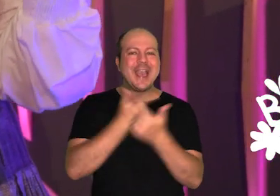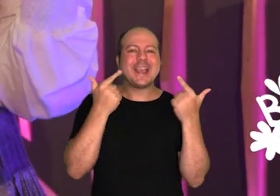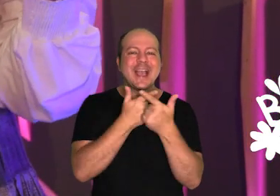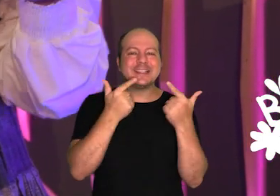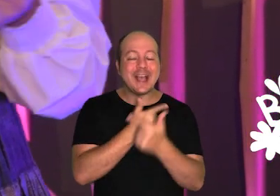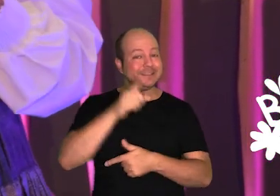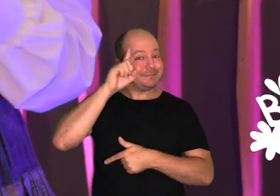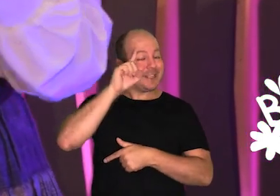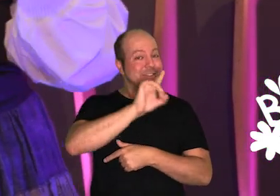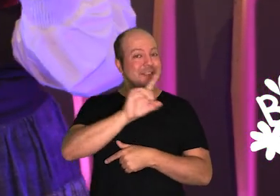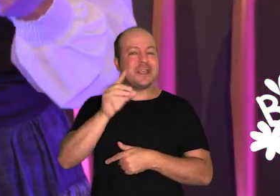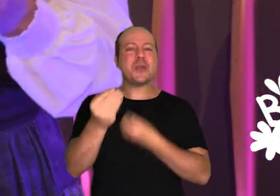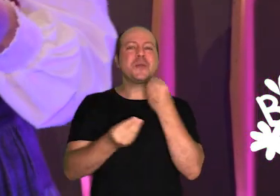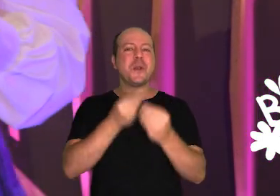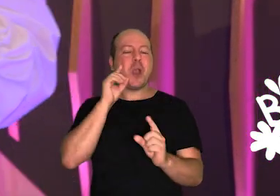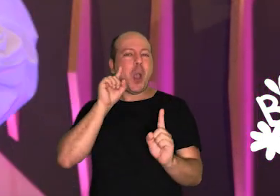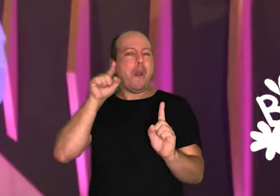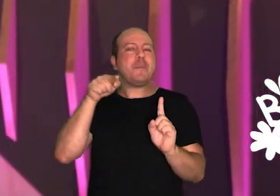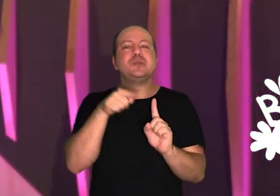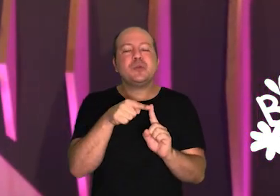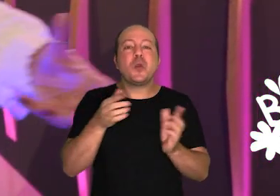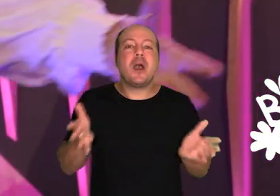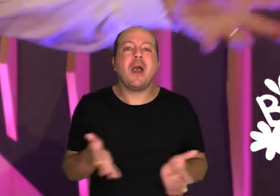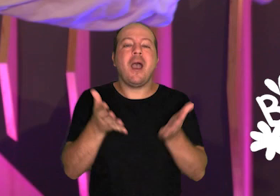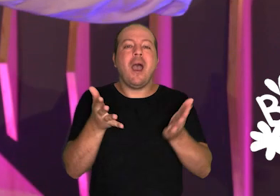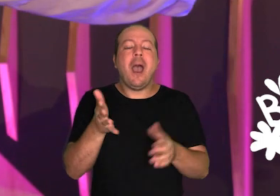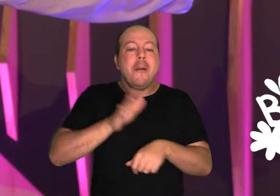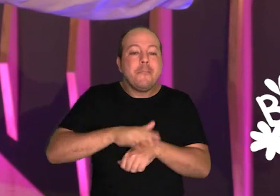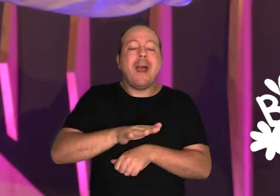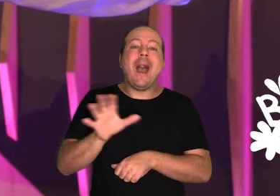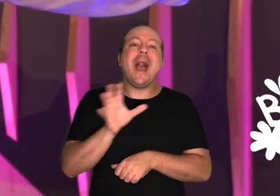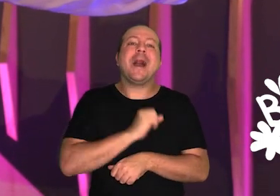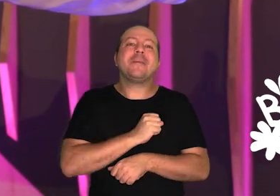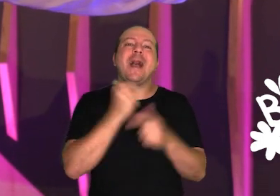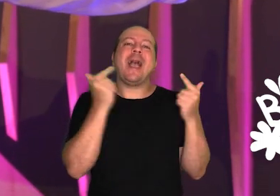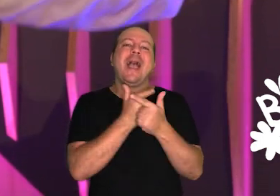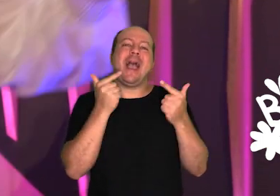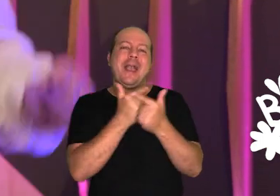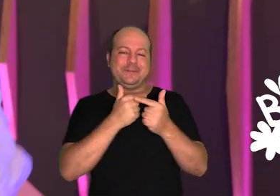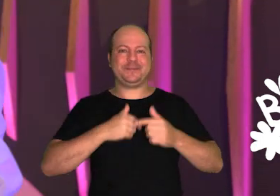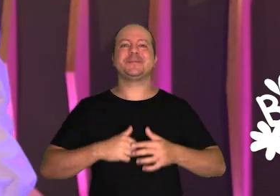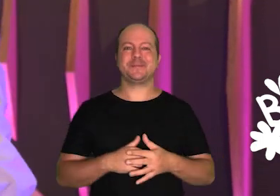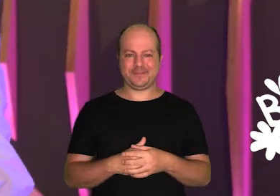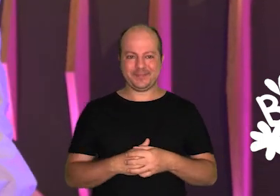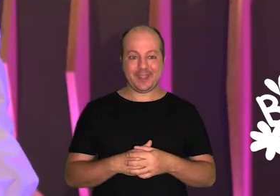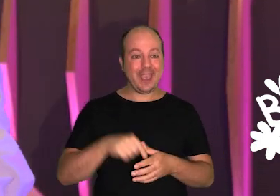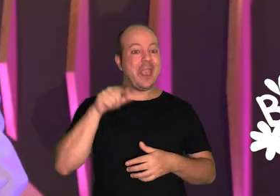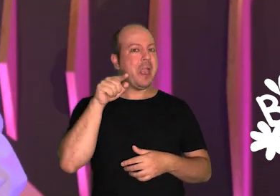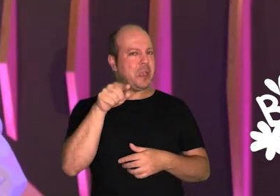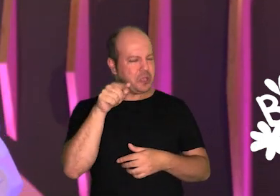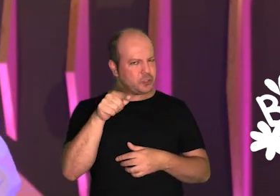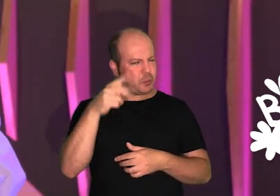nosso cotidiano, sempre com o objetivo de provocar o quê? Aquilo que a gente mais ama, o riso. Gente, isso aí